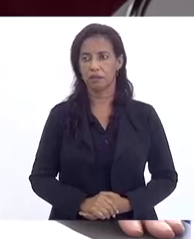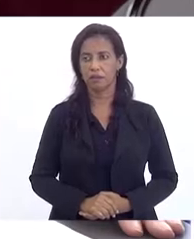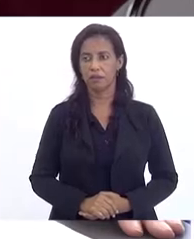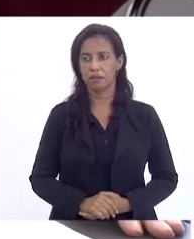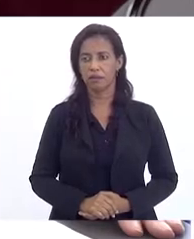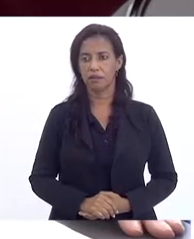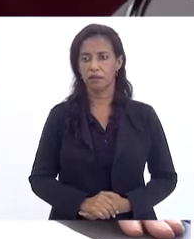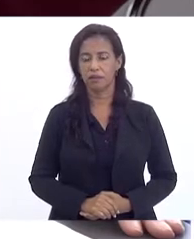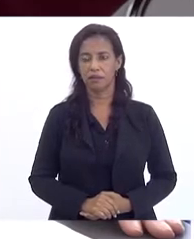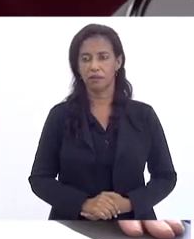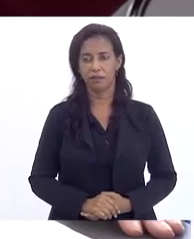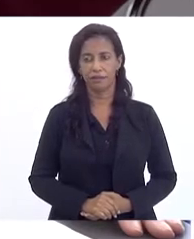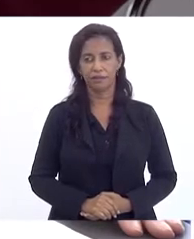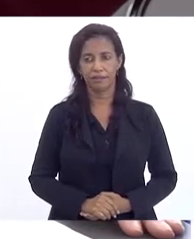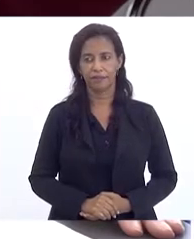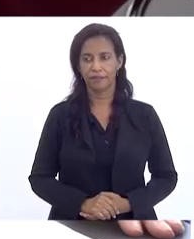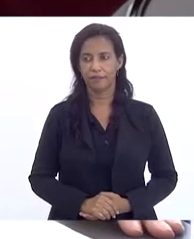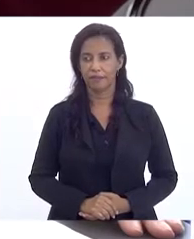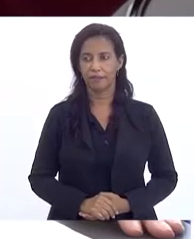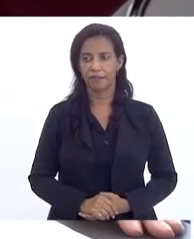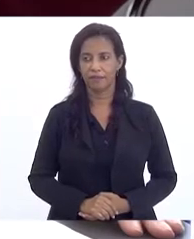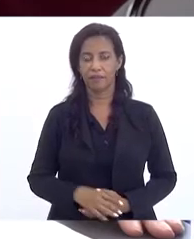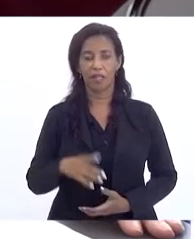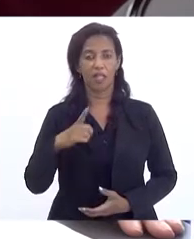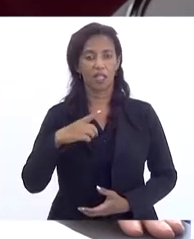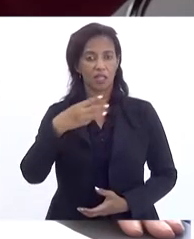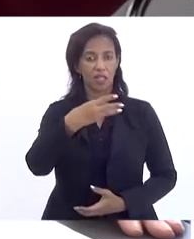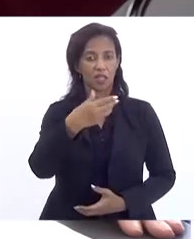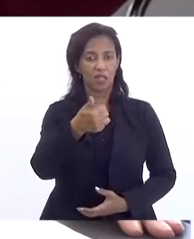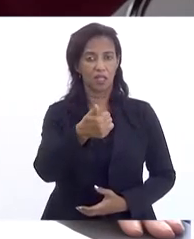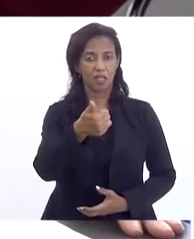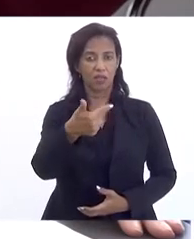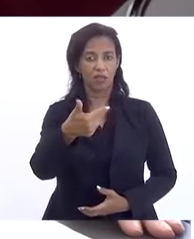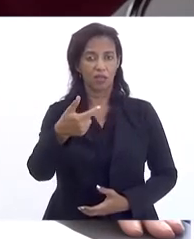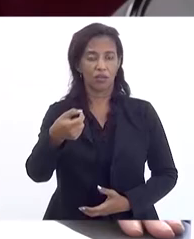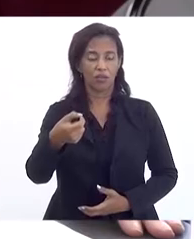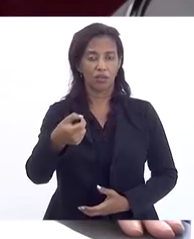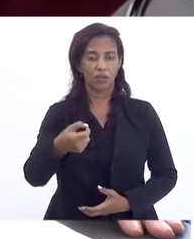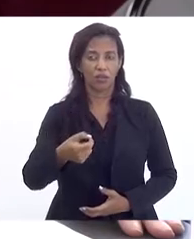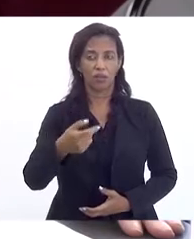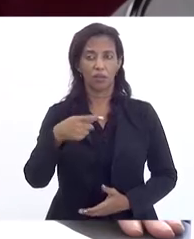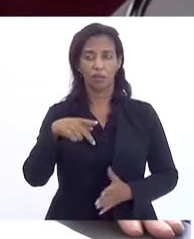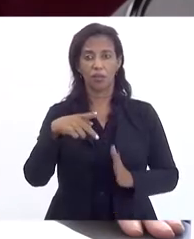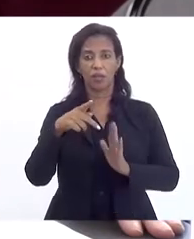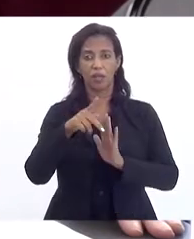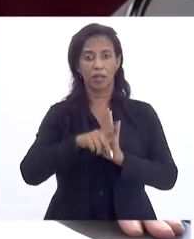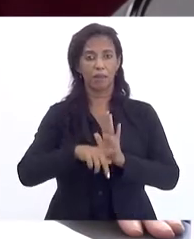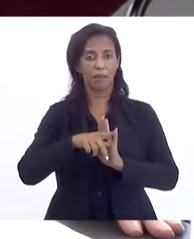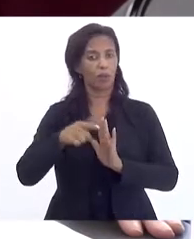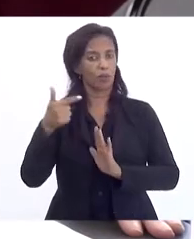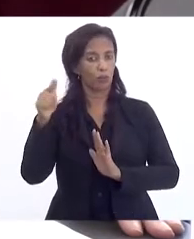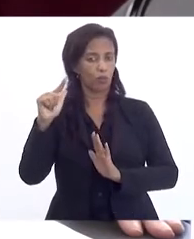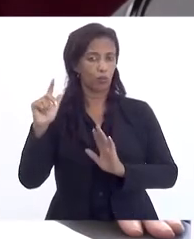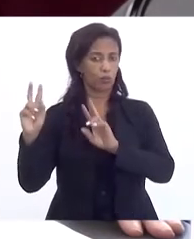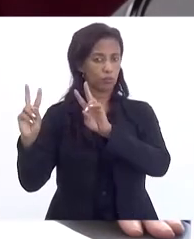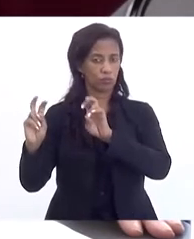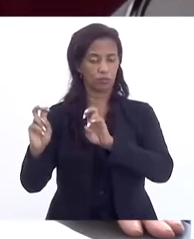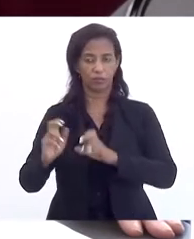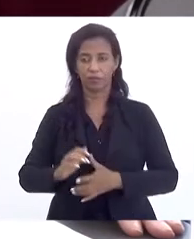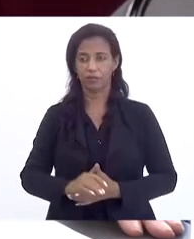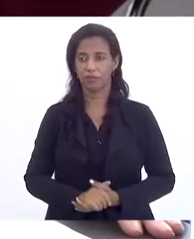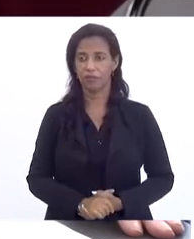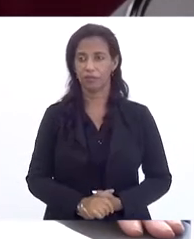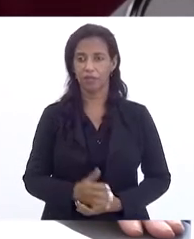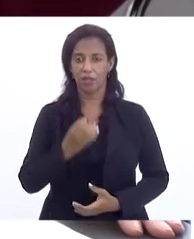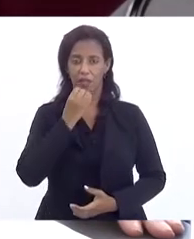aqui a assessoria. Esse é o 3120. O que está na pauta é o 3020. Tá